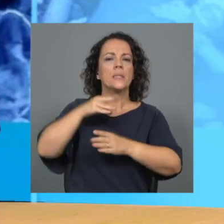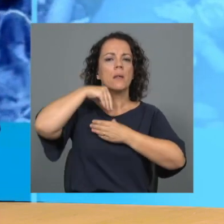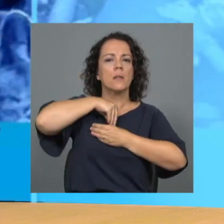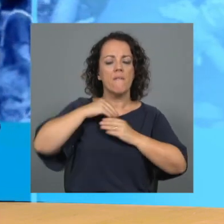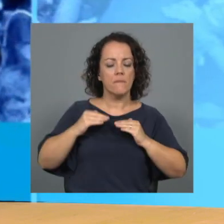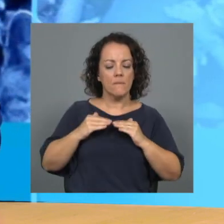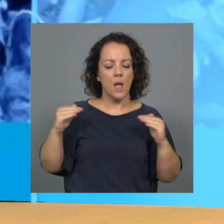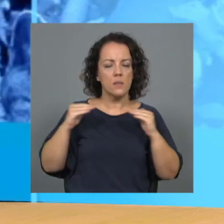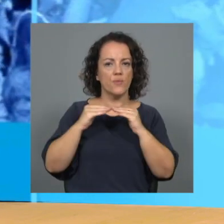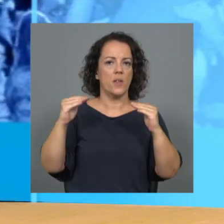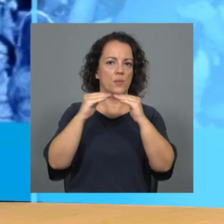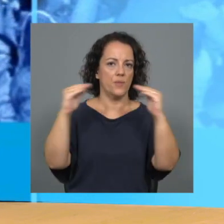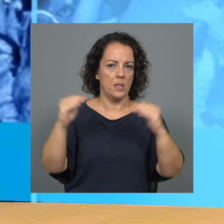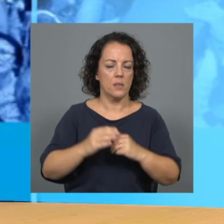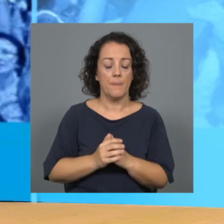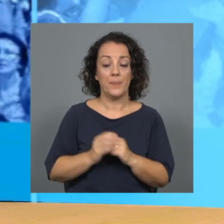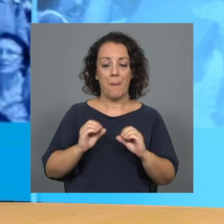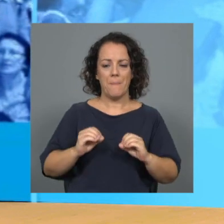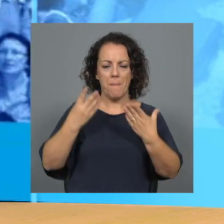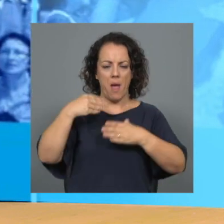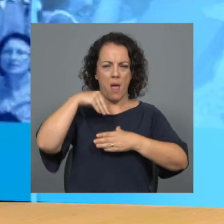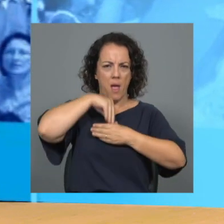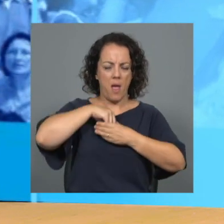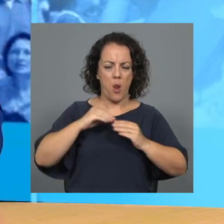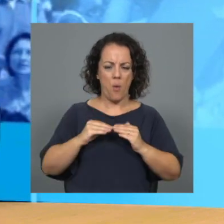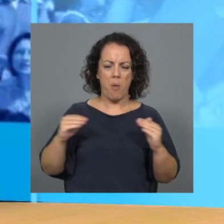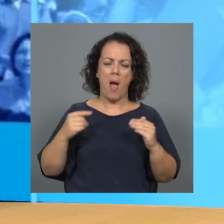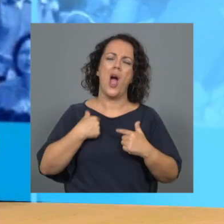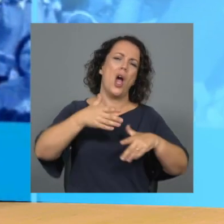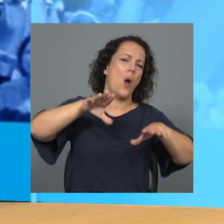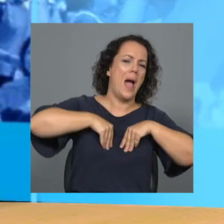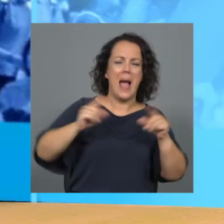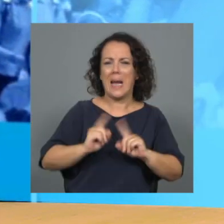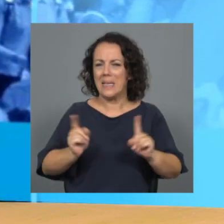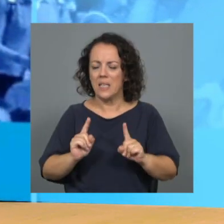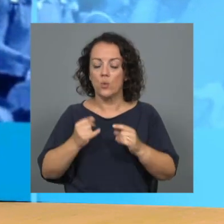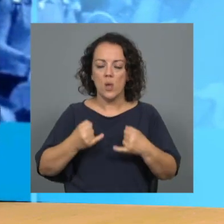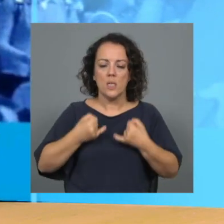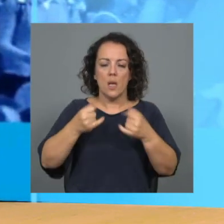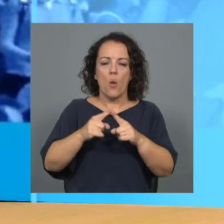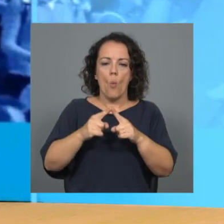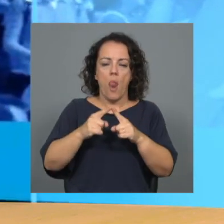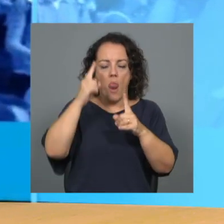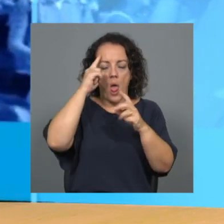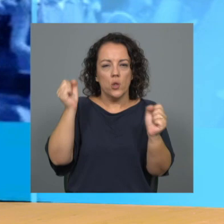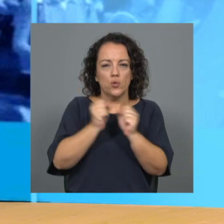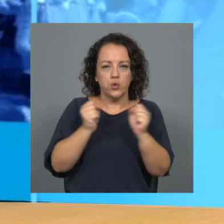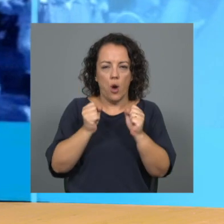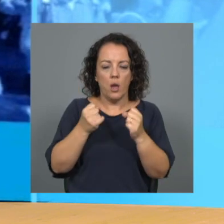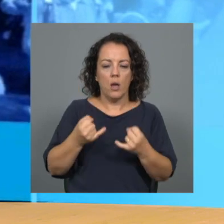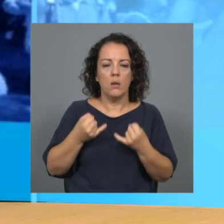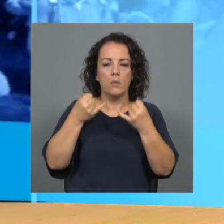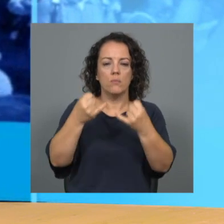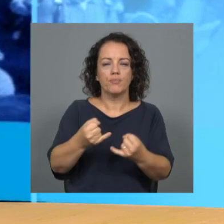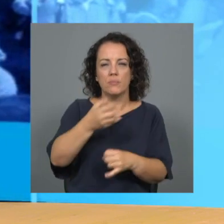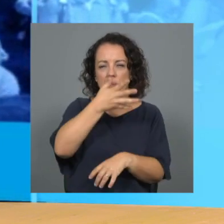pessoa, portanto, inicialmente nega-se, portanto, à perda, depois entra na fase de choque, numa tristeza profunda e só por